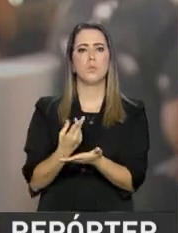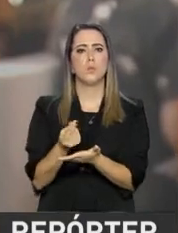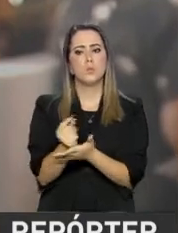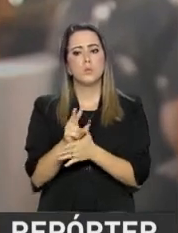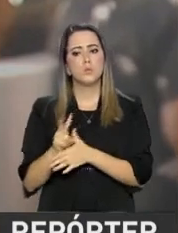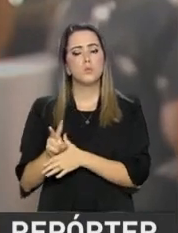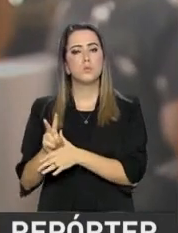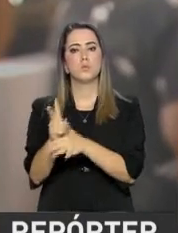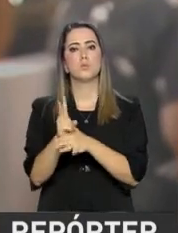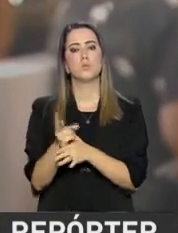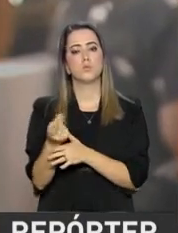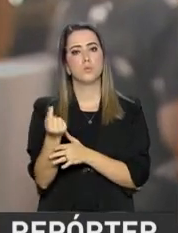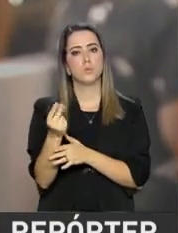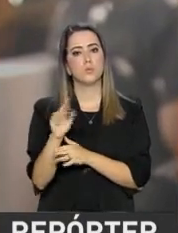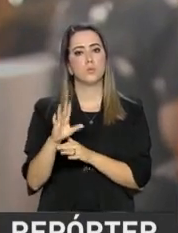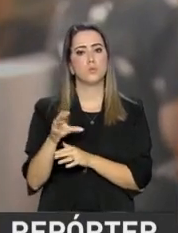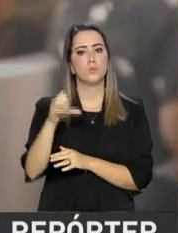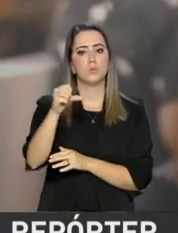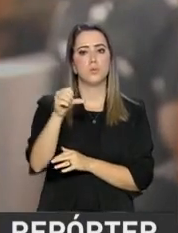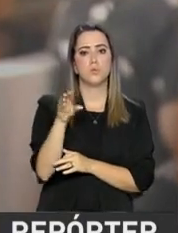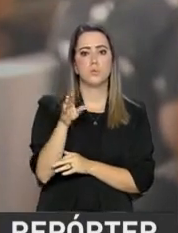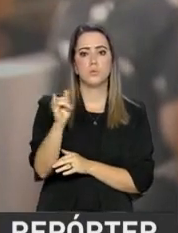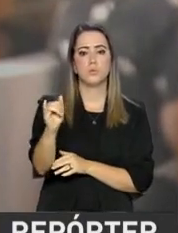de financiamento no valor de